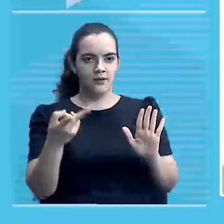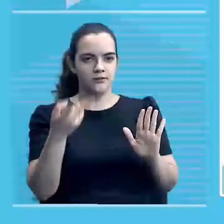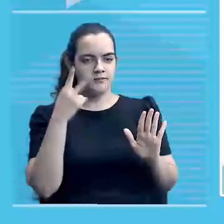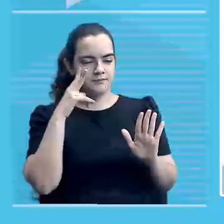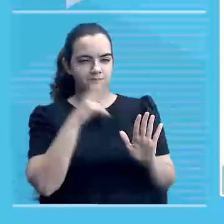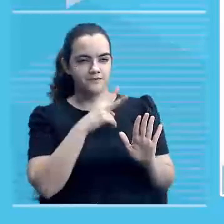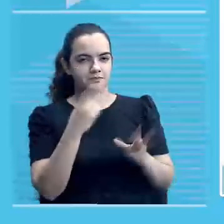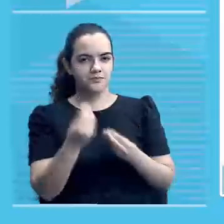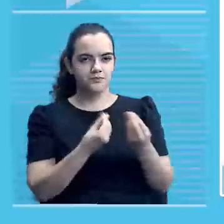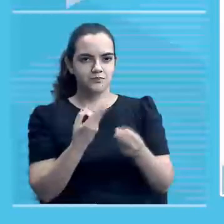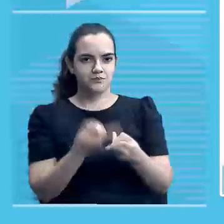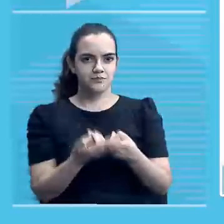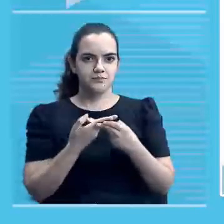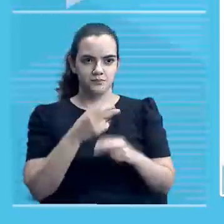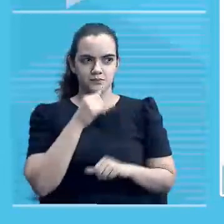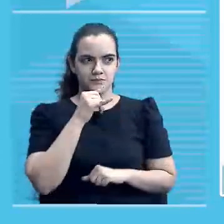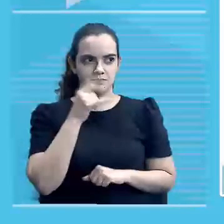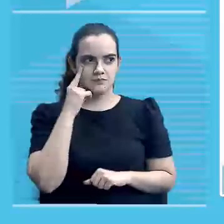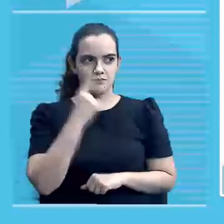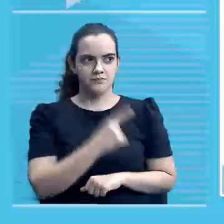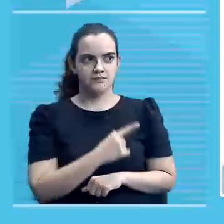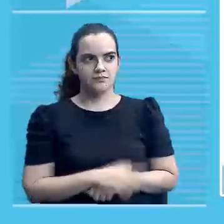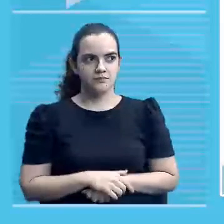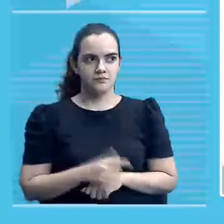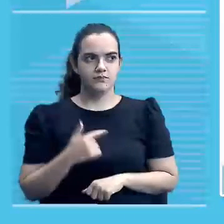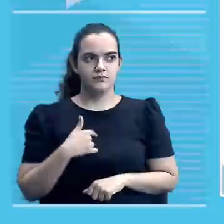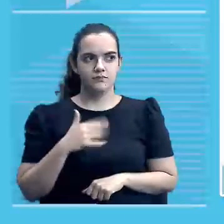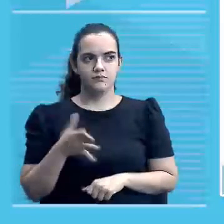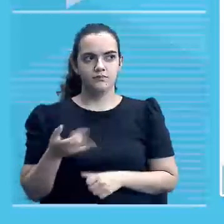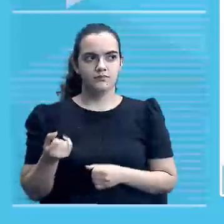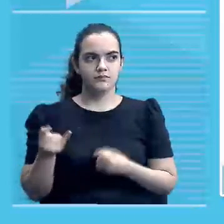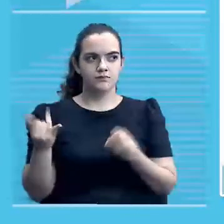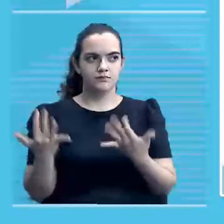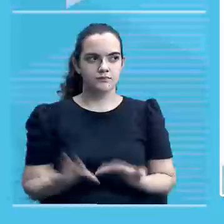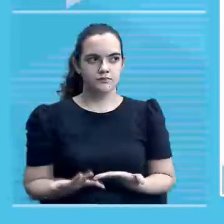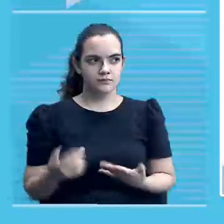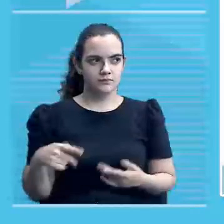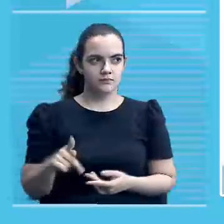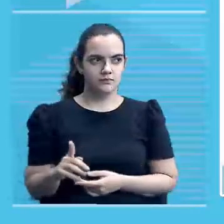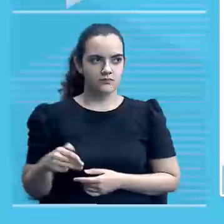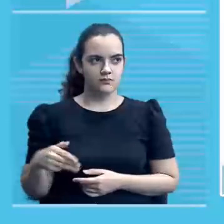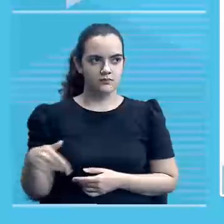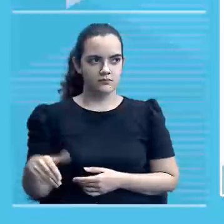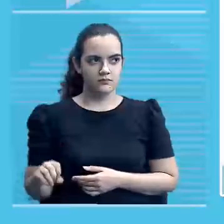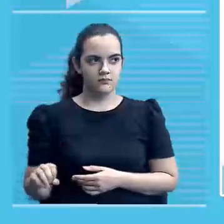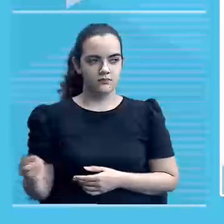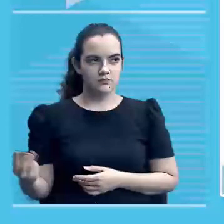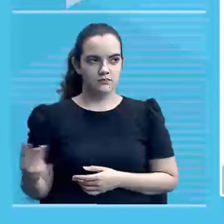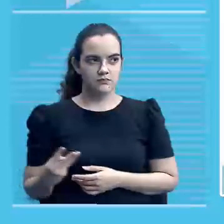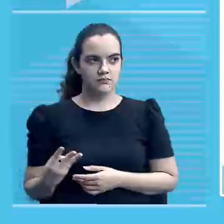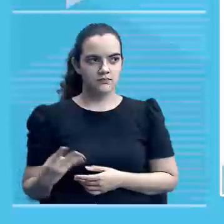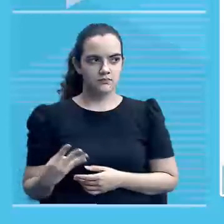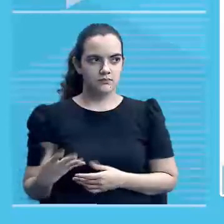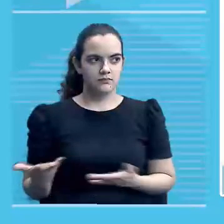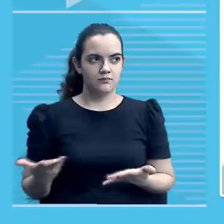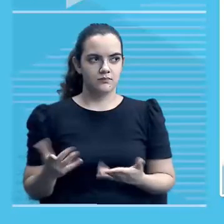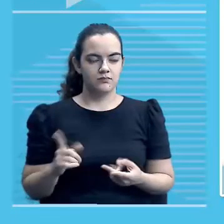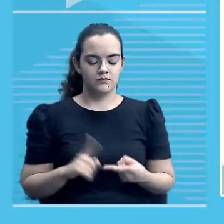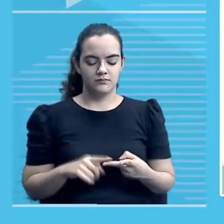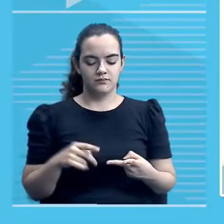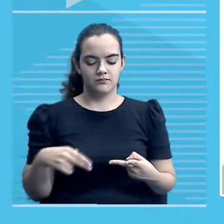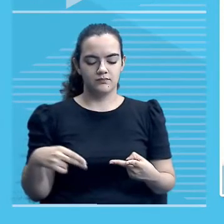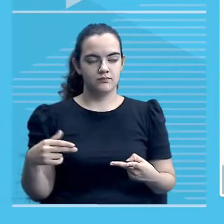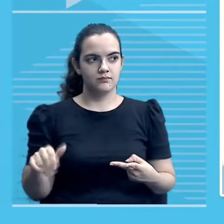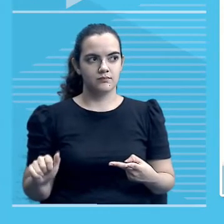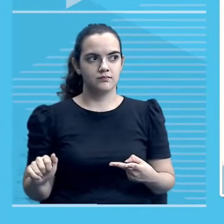permanganato de potássio antimicótico, né, já coloquei. Nitrato de sódio, é o famoso salitre, né, usado na